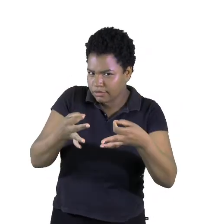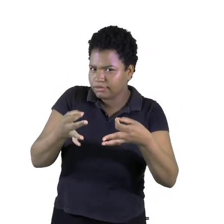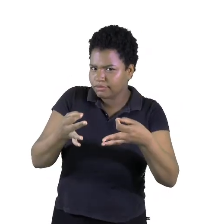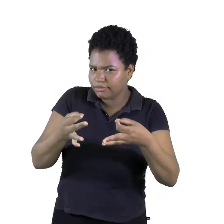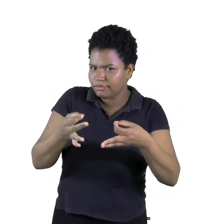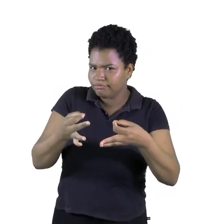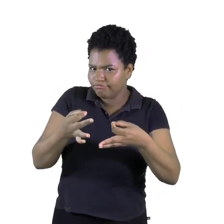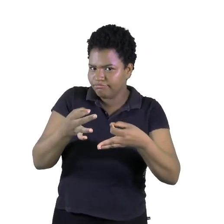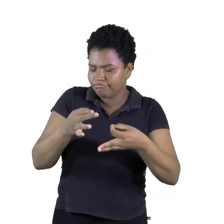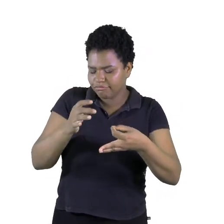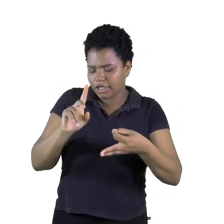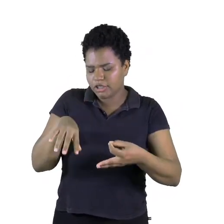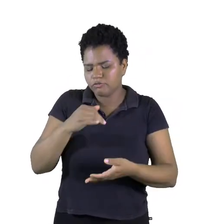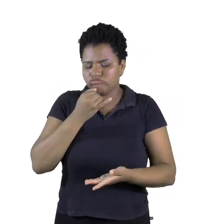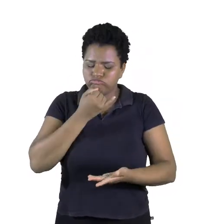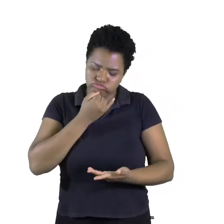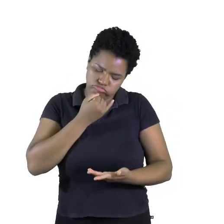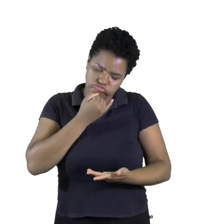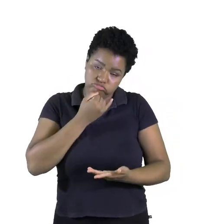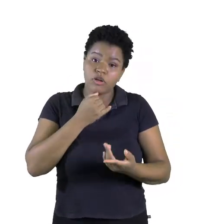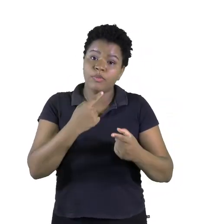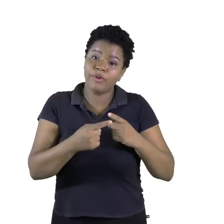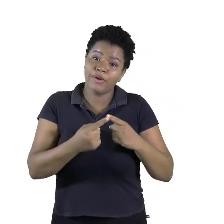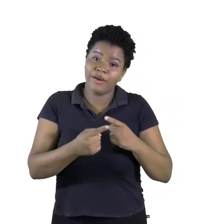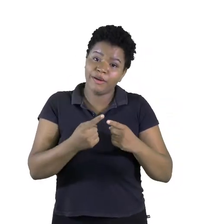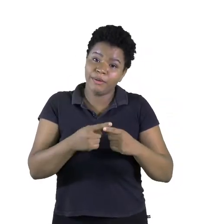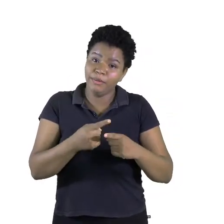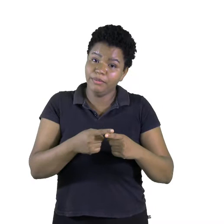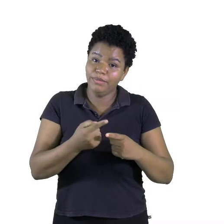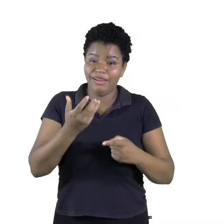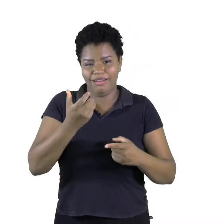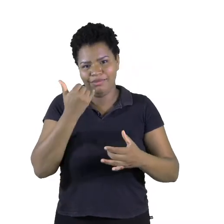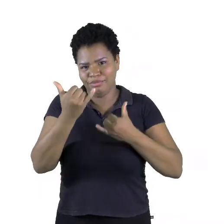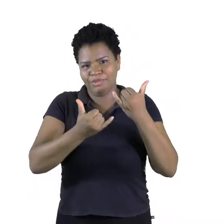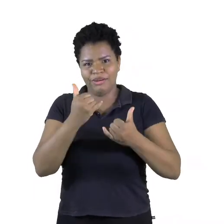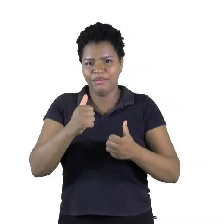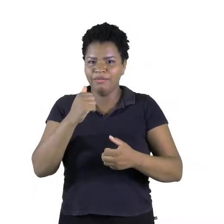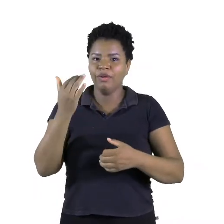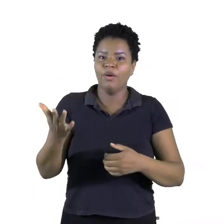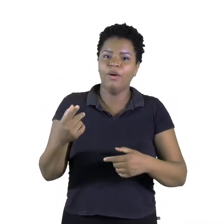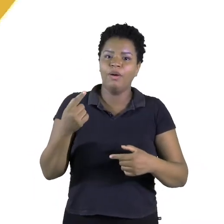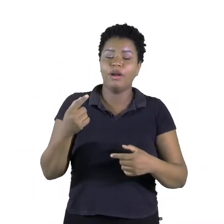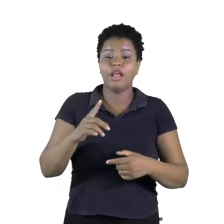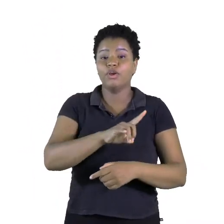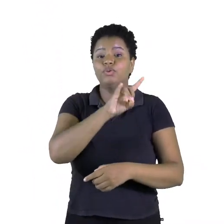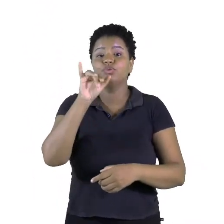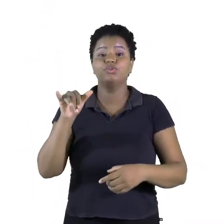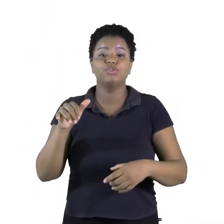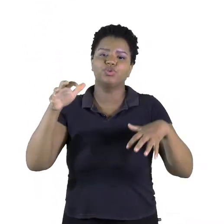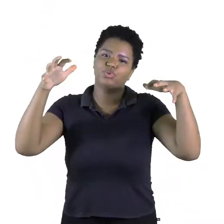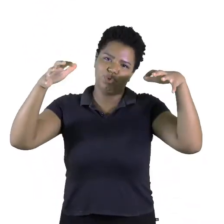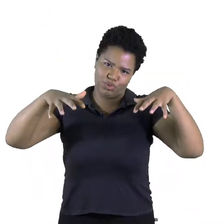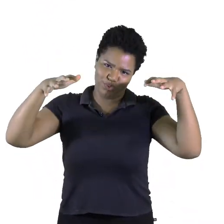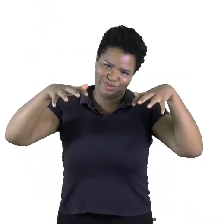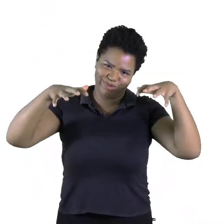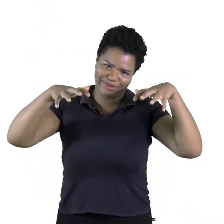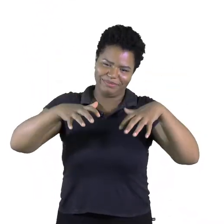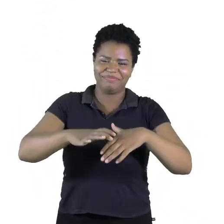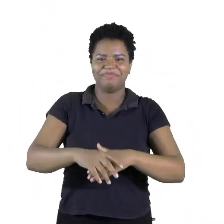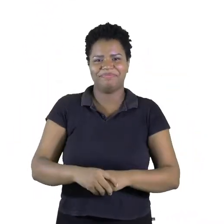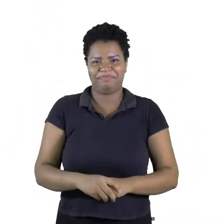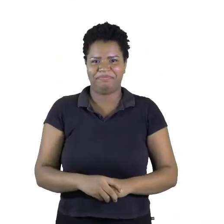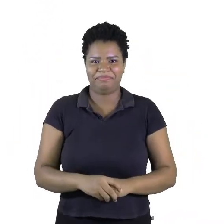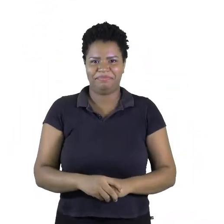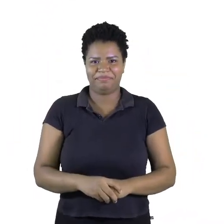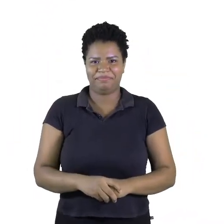ela estava triste. Por que ela estava triste? Porque ela queria brincar lá fora e era um dia de chuva, certo?